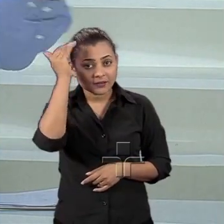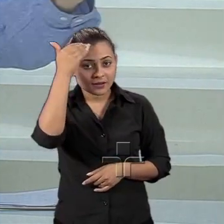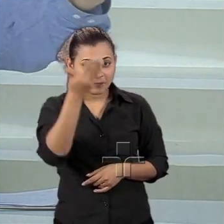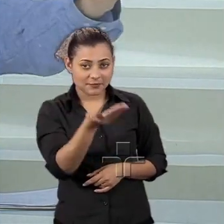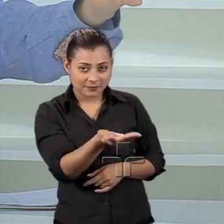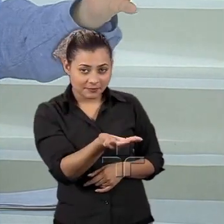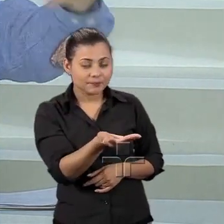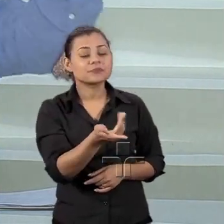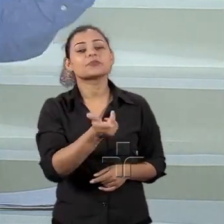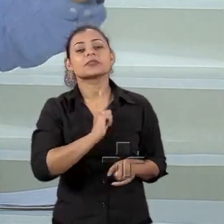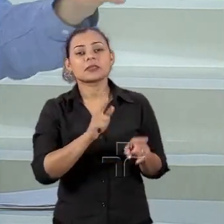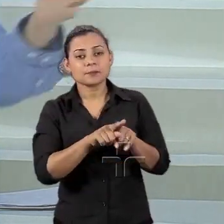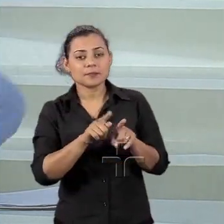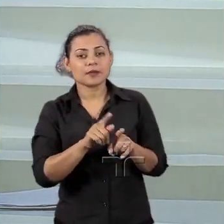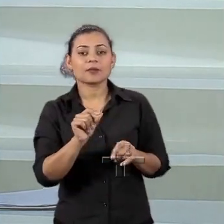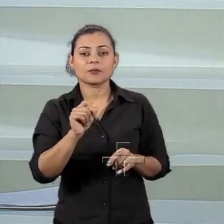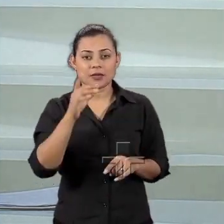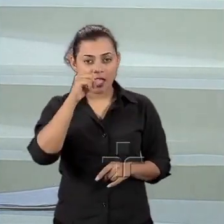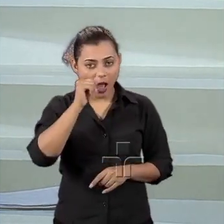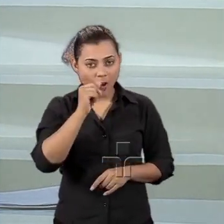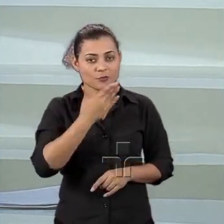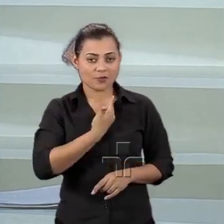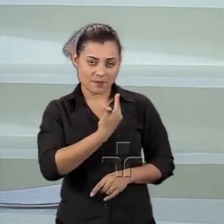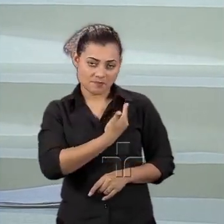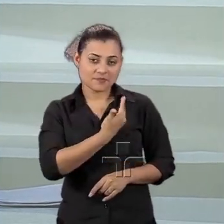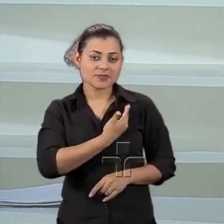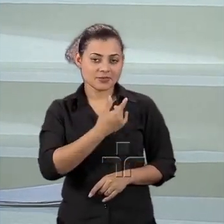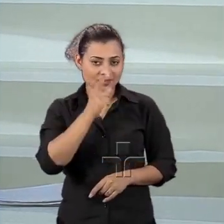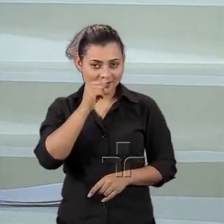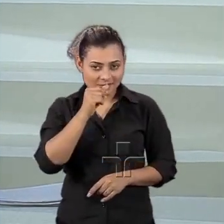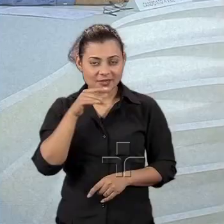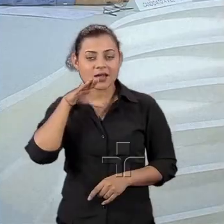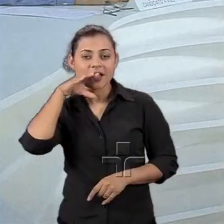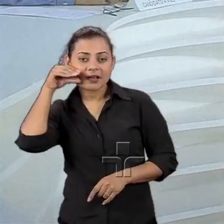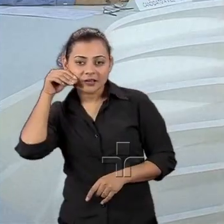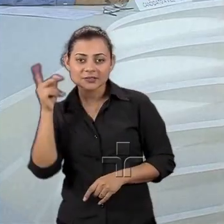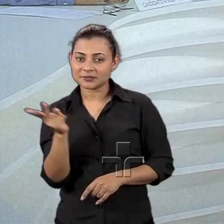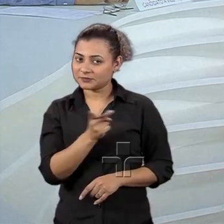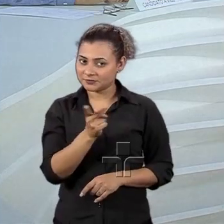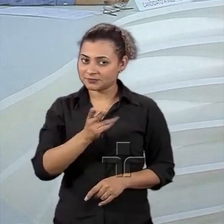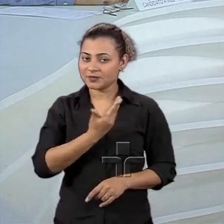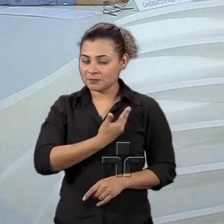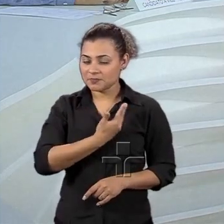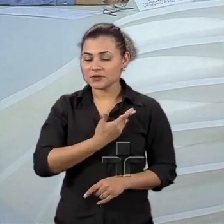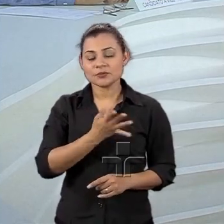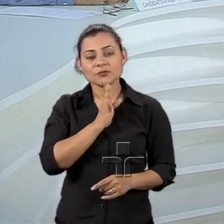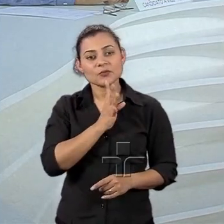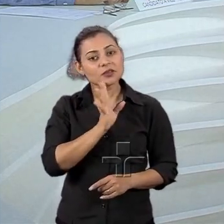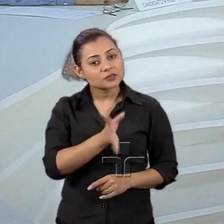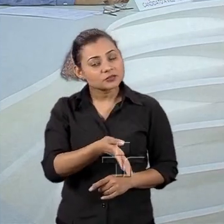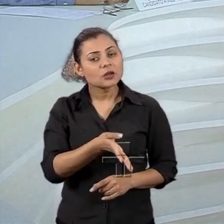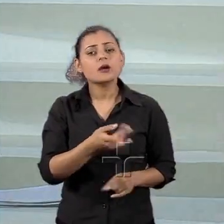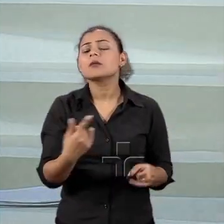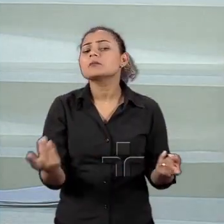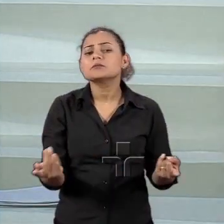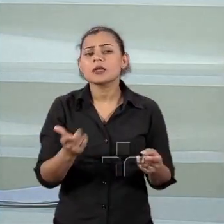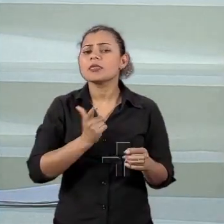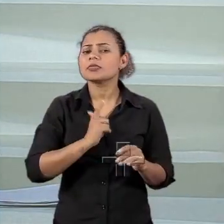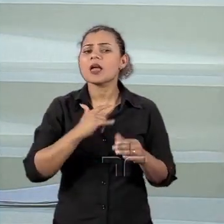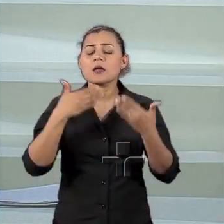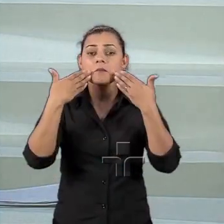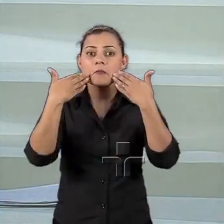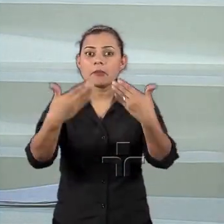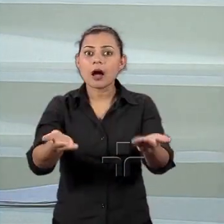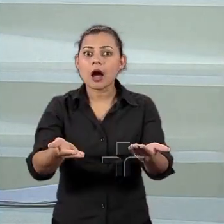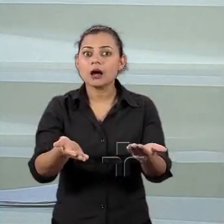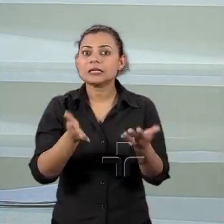nosso querido Geraldo Alckmin, sou muito amigo dele também, tanto do Ciro como do Alckmin, existem declarações assim,